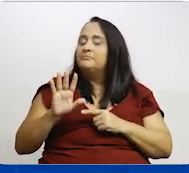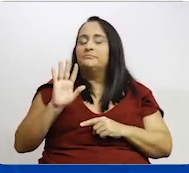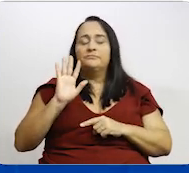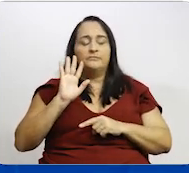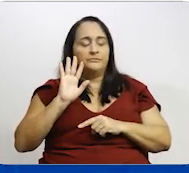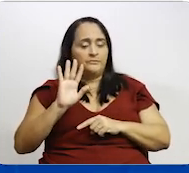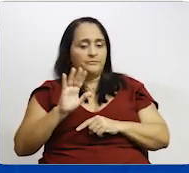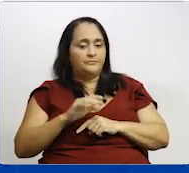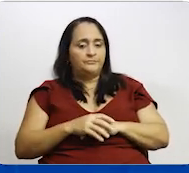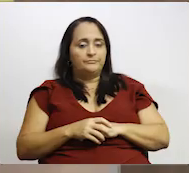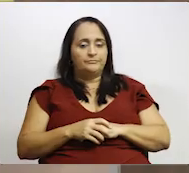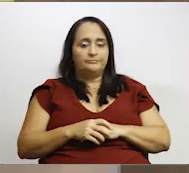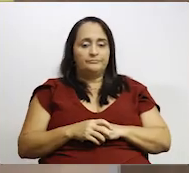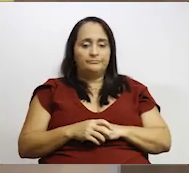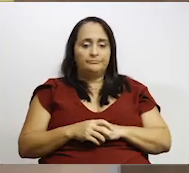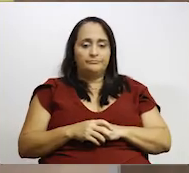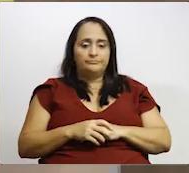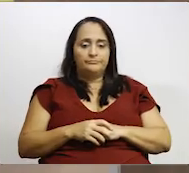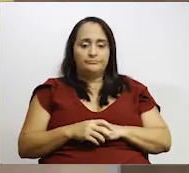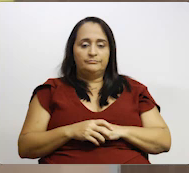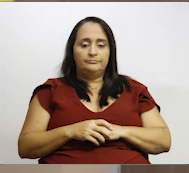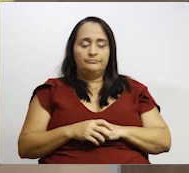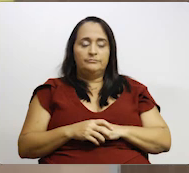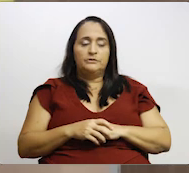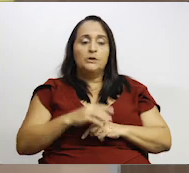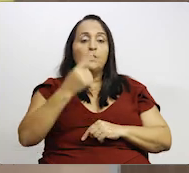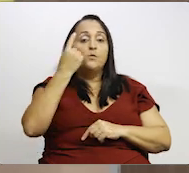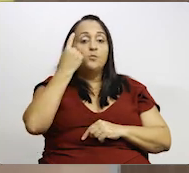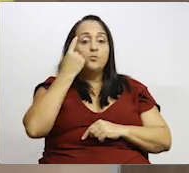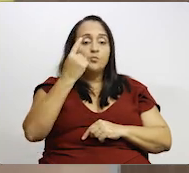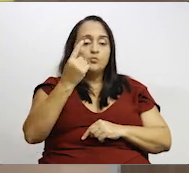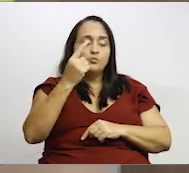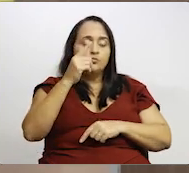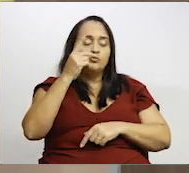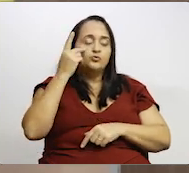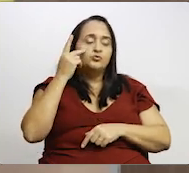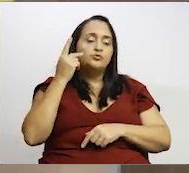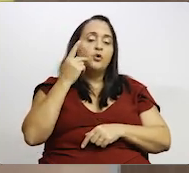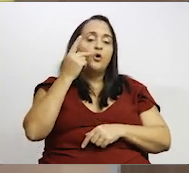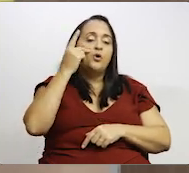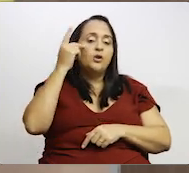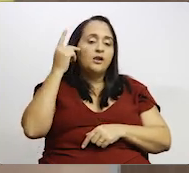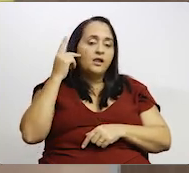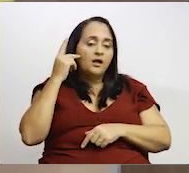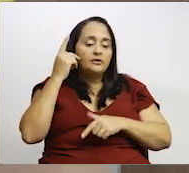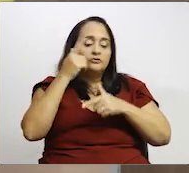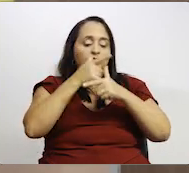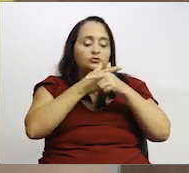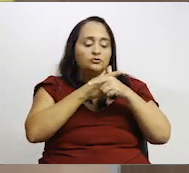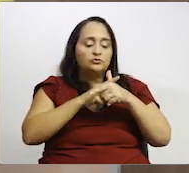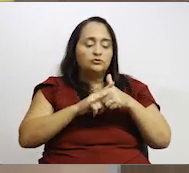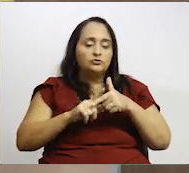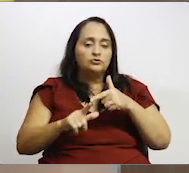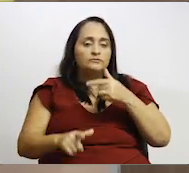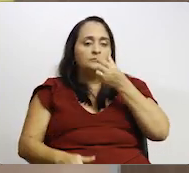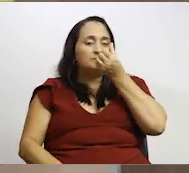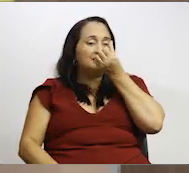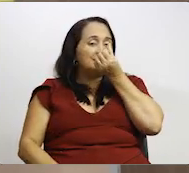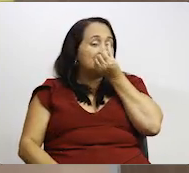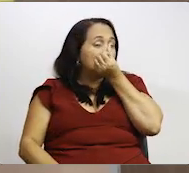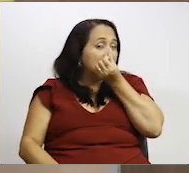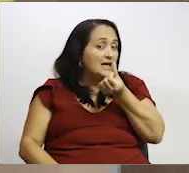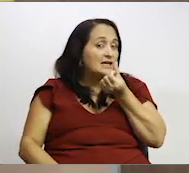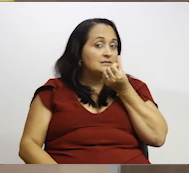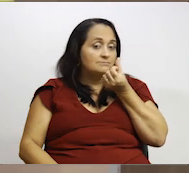Porque, observe, um chocolate, certo? Dividido em 6